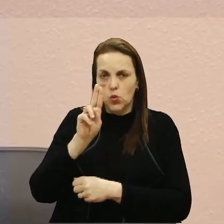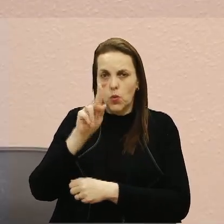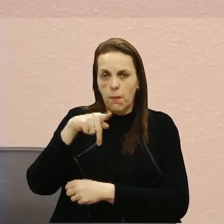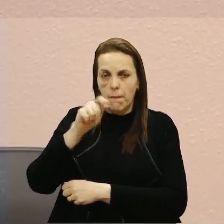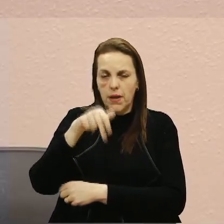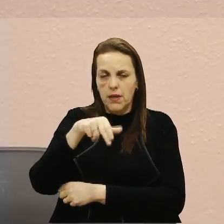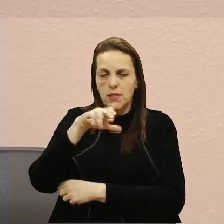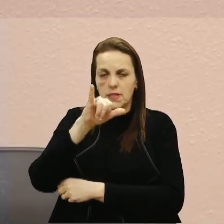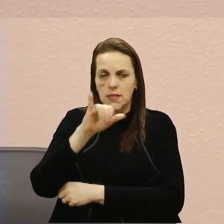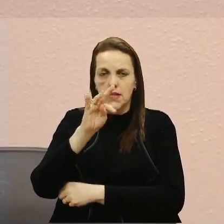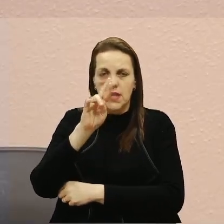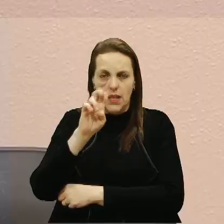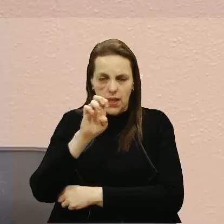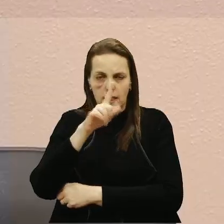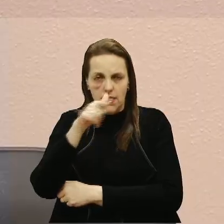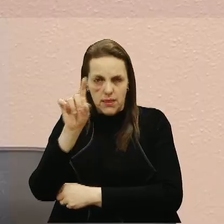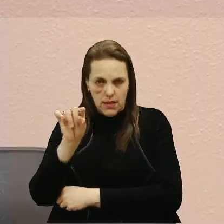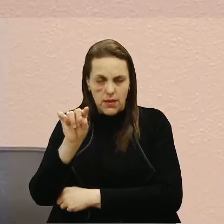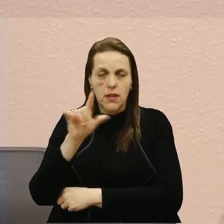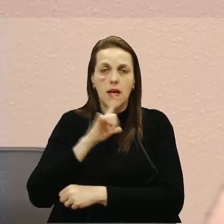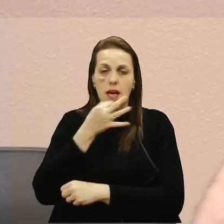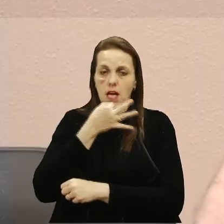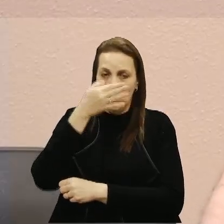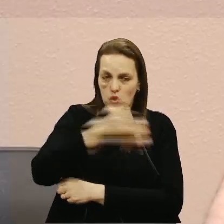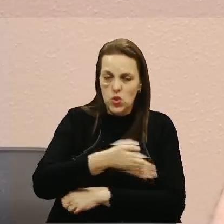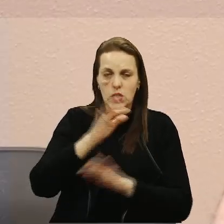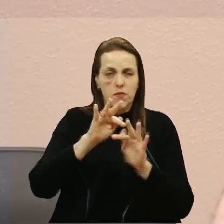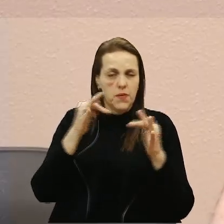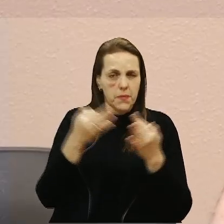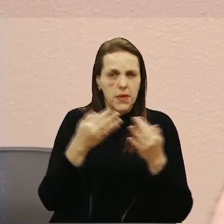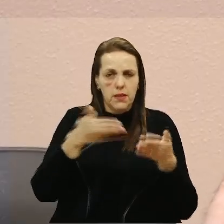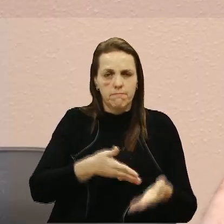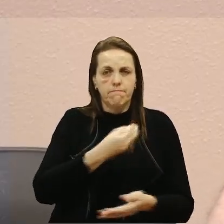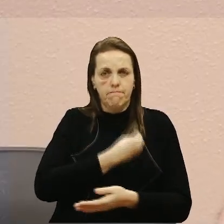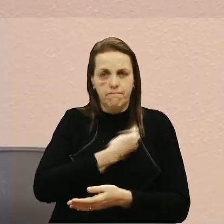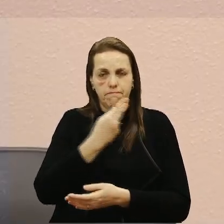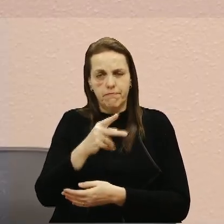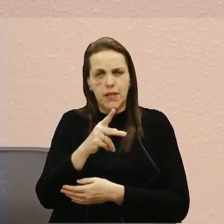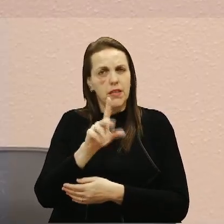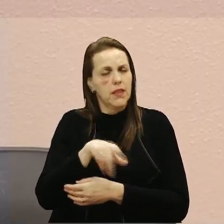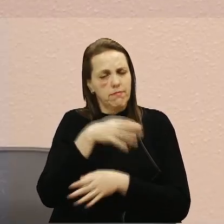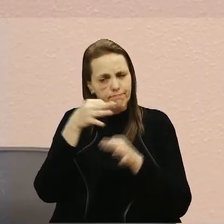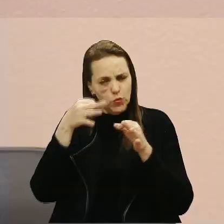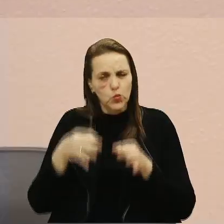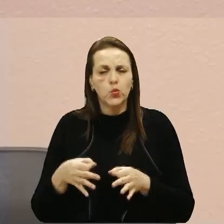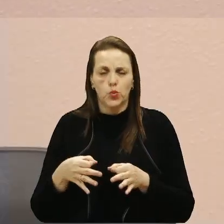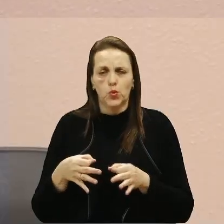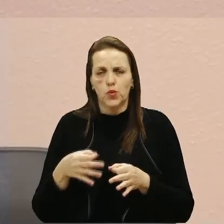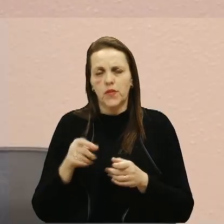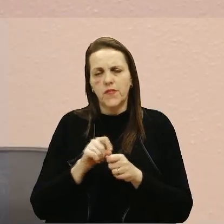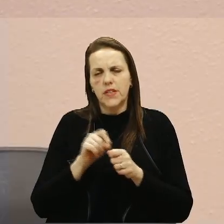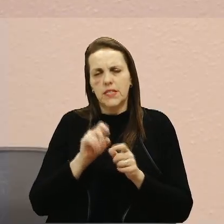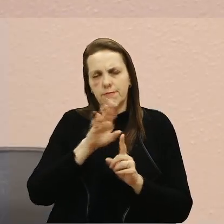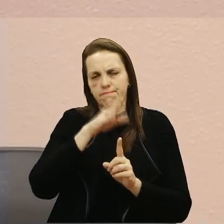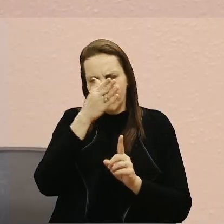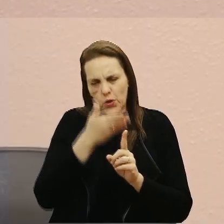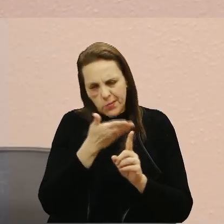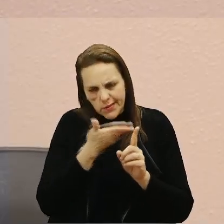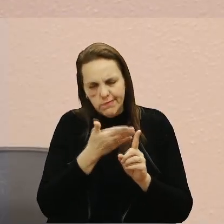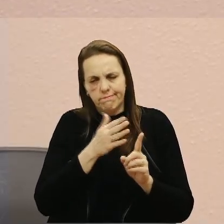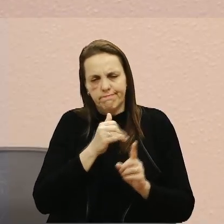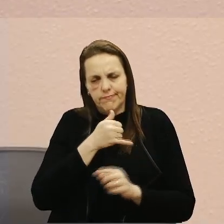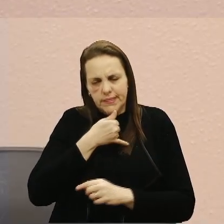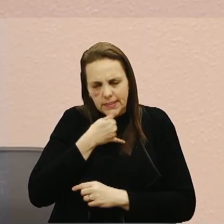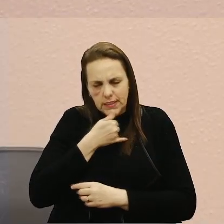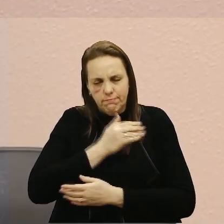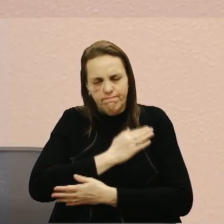sua vida em Caxias do Sul e sua família. Então, aqui, nada mais justo que a gente faça esse voto de pesar aos